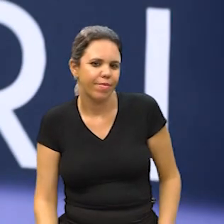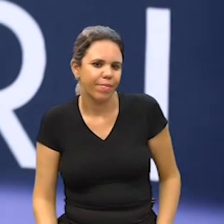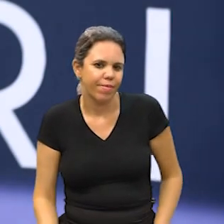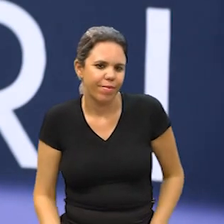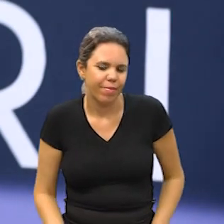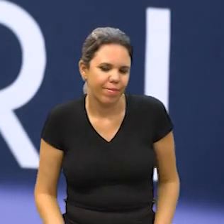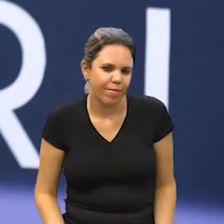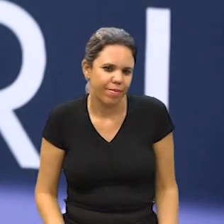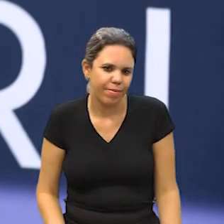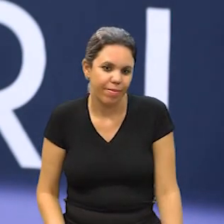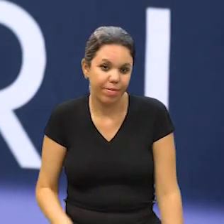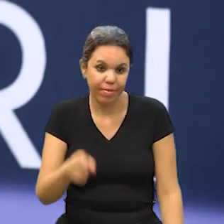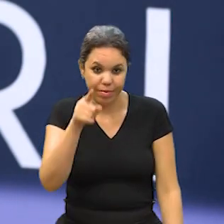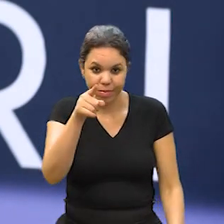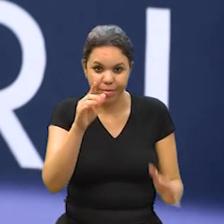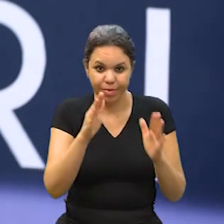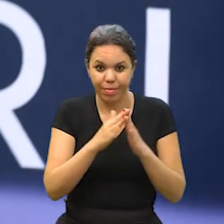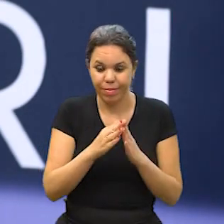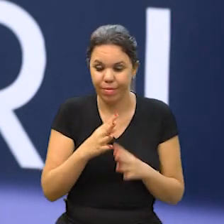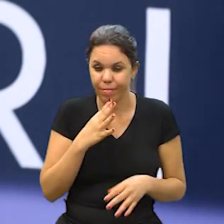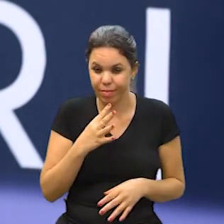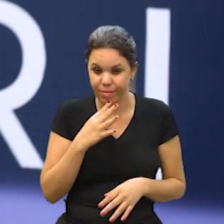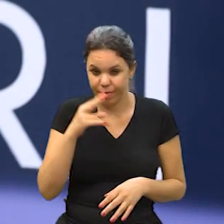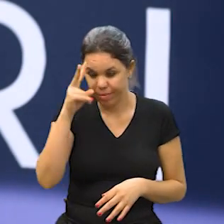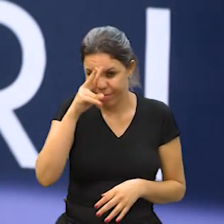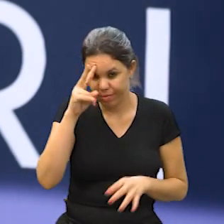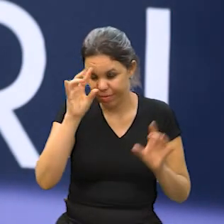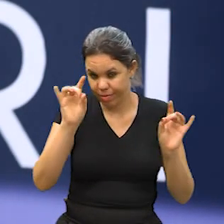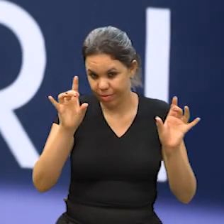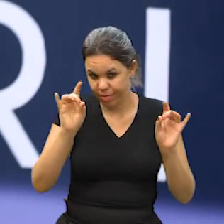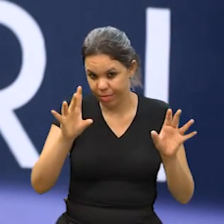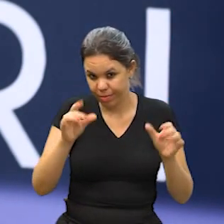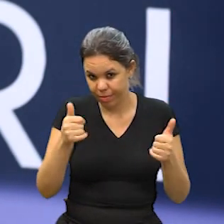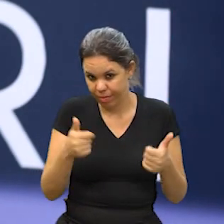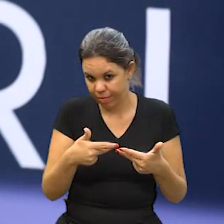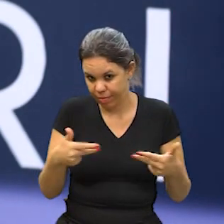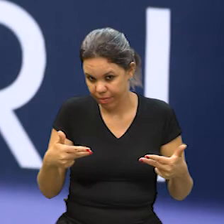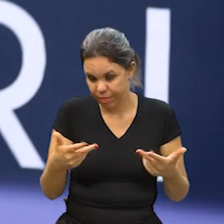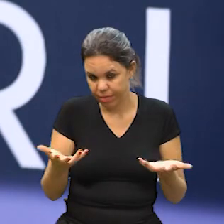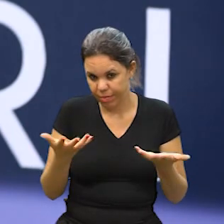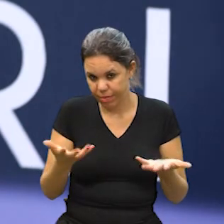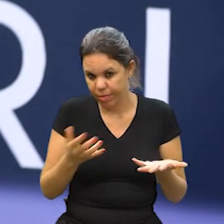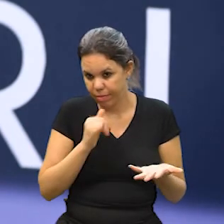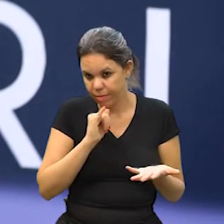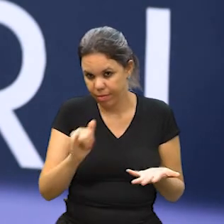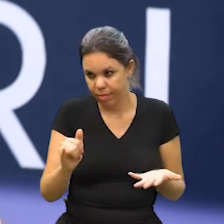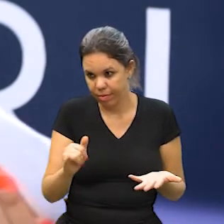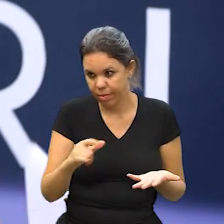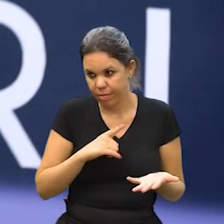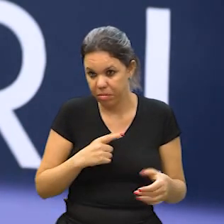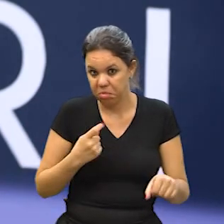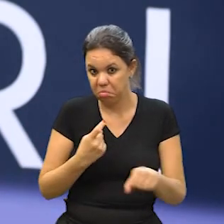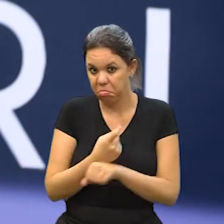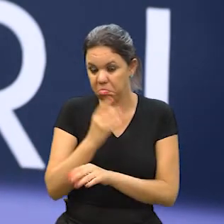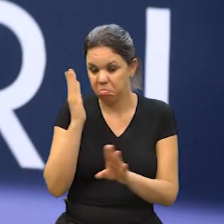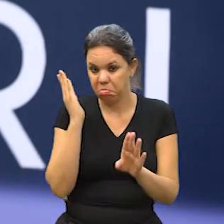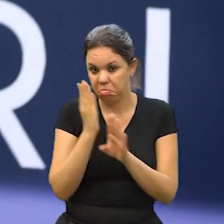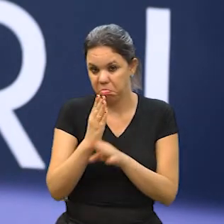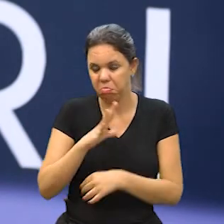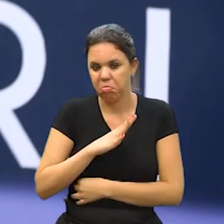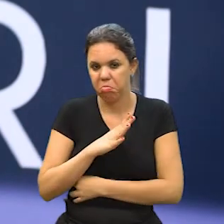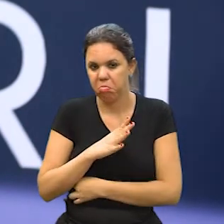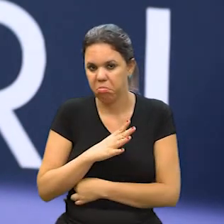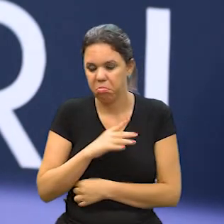mais, então. E para você aí de casa, conhece alguma história do bem, alguma coisa que você queira contar, que você tenha descoberto aí pela